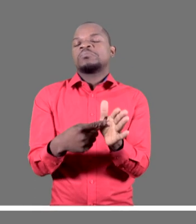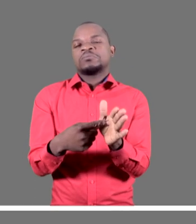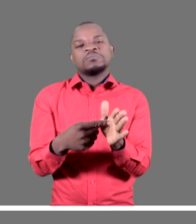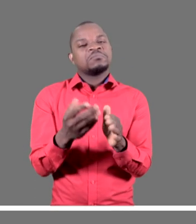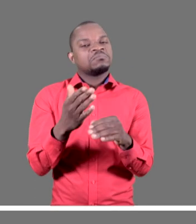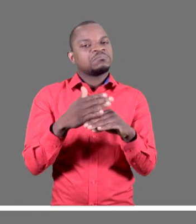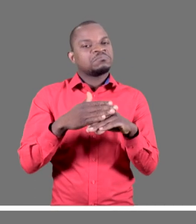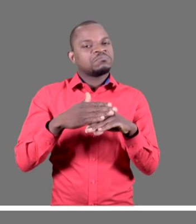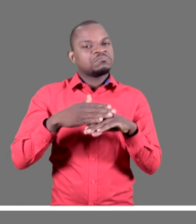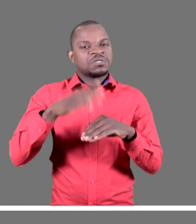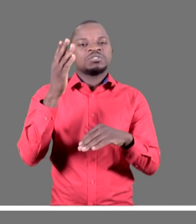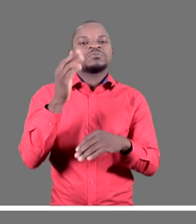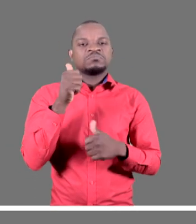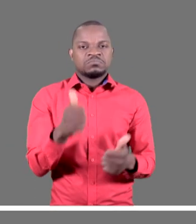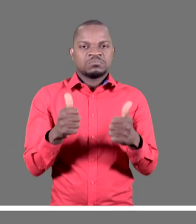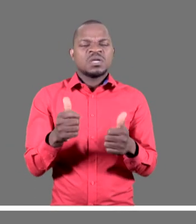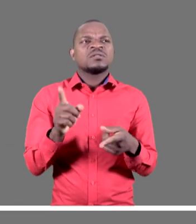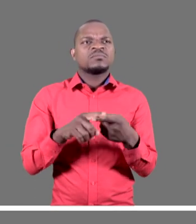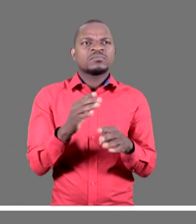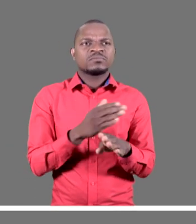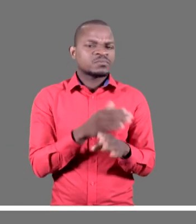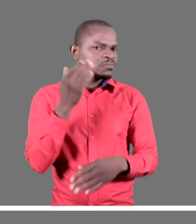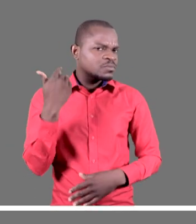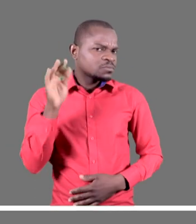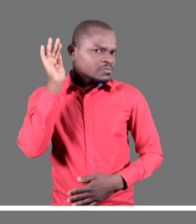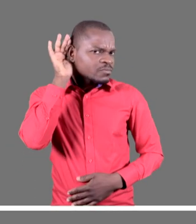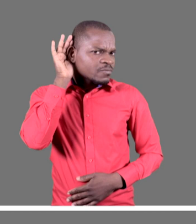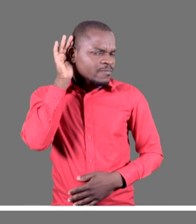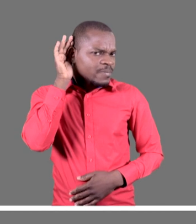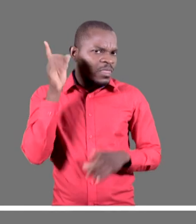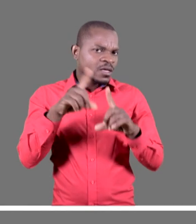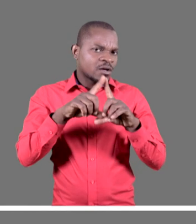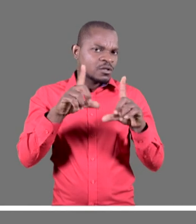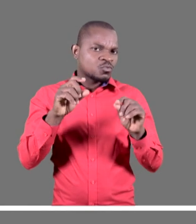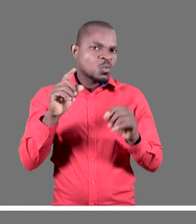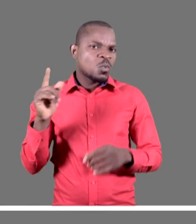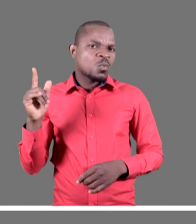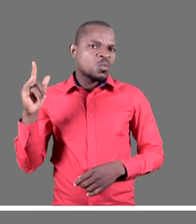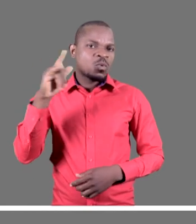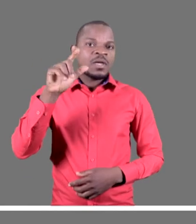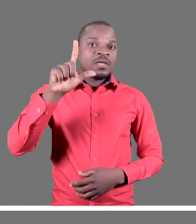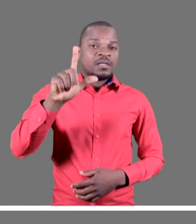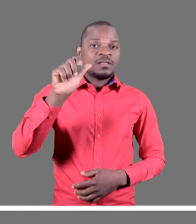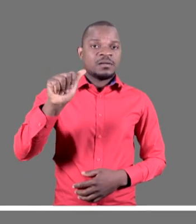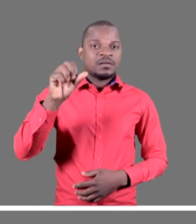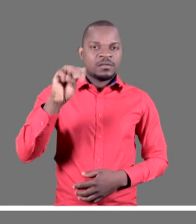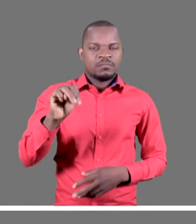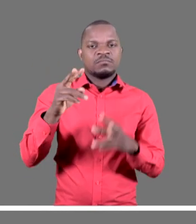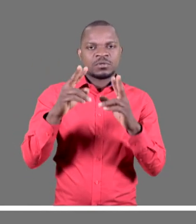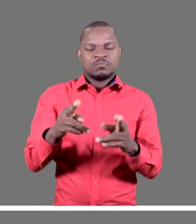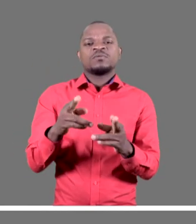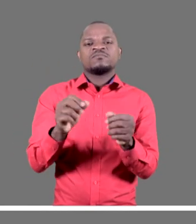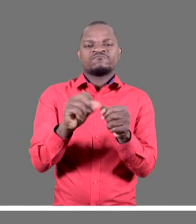Soube que também as linhas aéreas de Moçambique iriam lançar, portanto, um recrutamento parecido, mas não tenho informação da